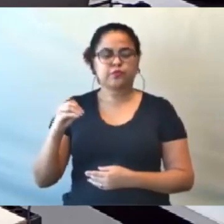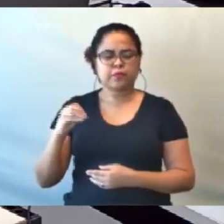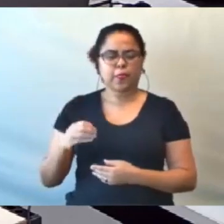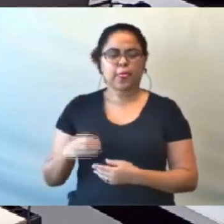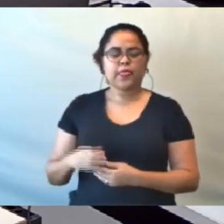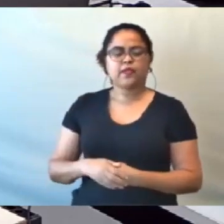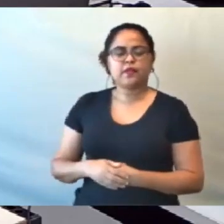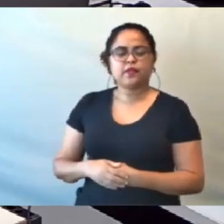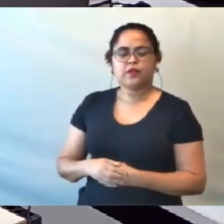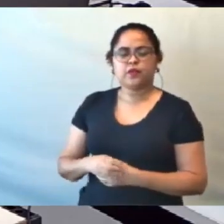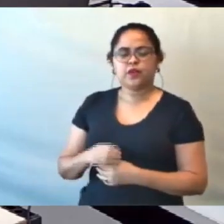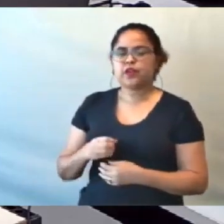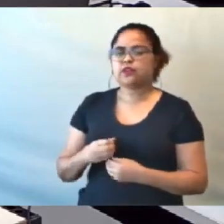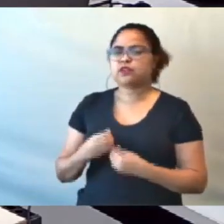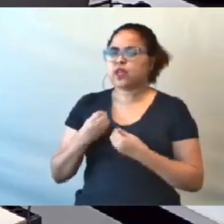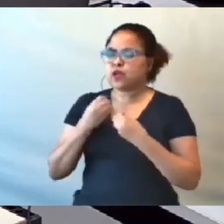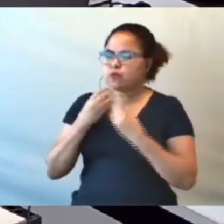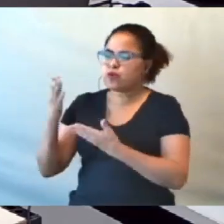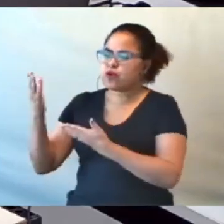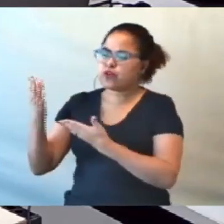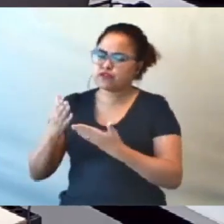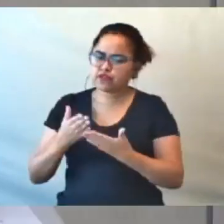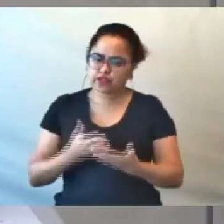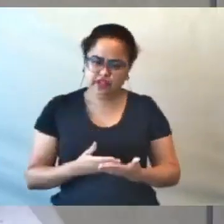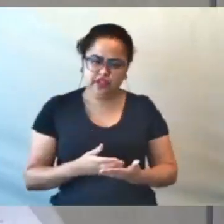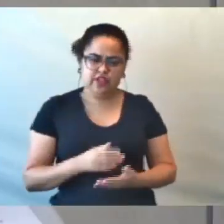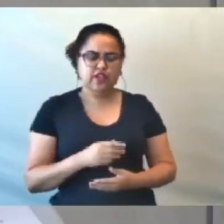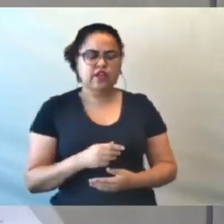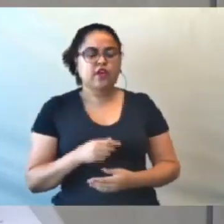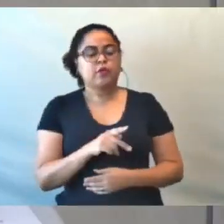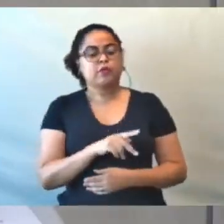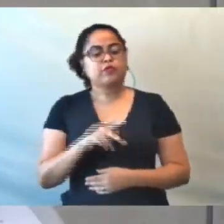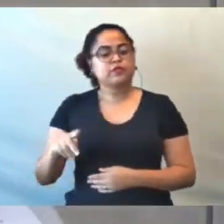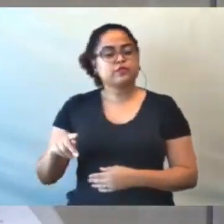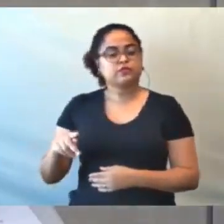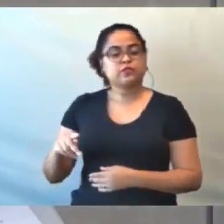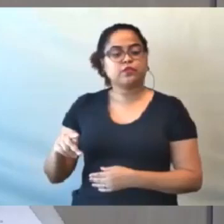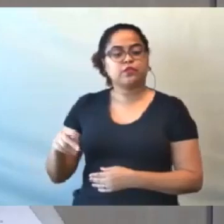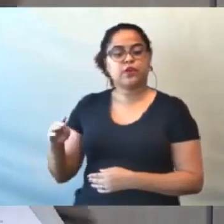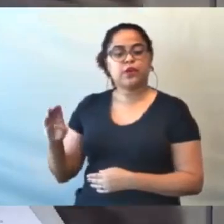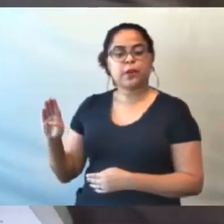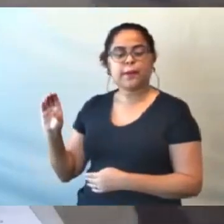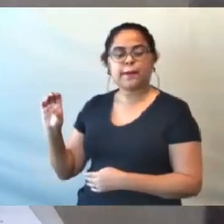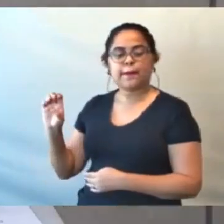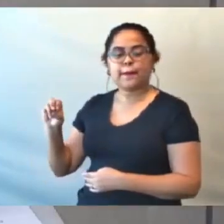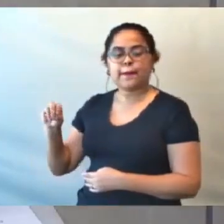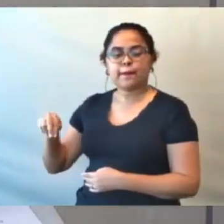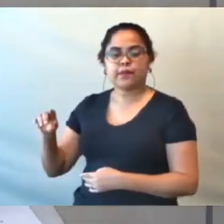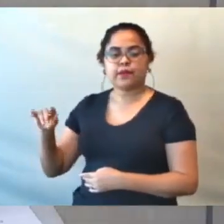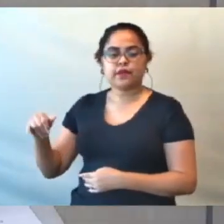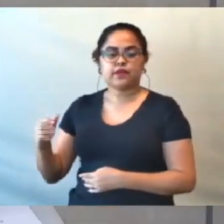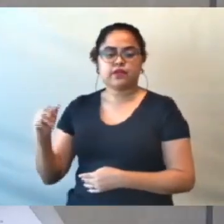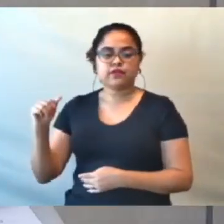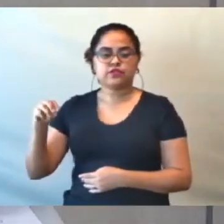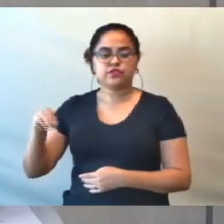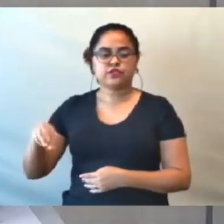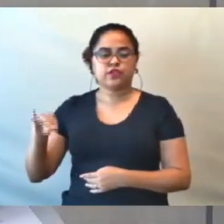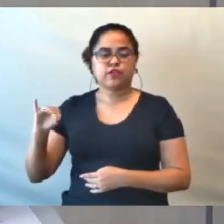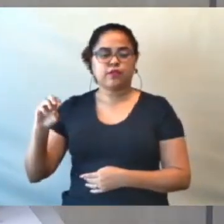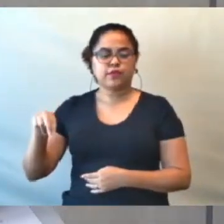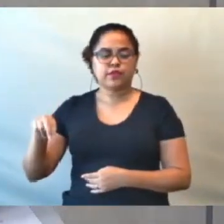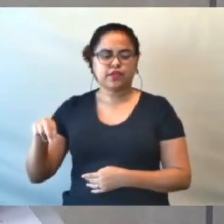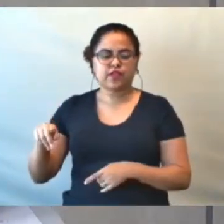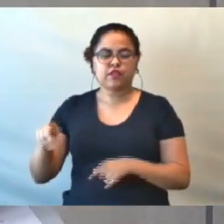Nilo. Muito obrigado pelos senhores estarem conosco nessa manhã. Professor Nilo, que no ano passado